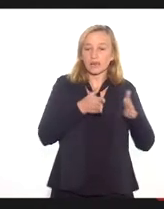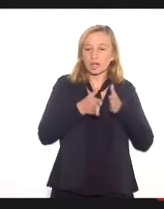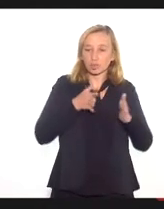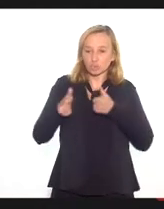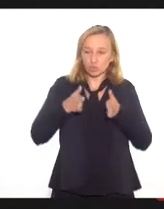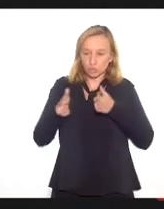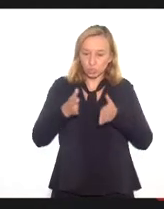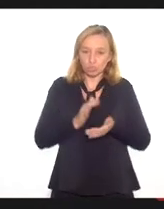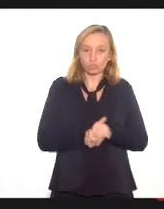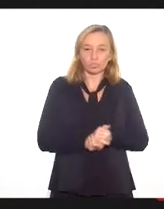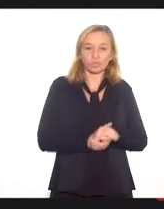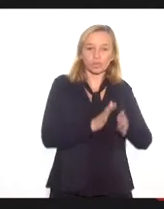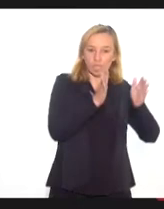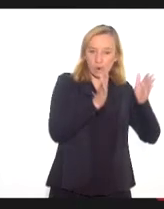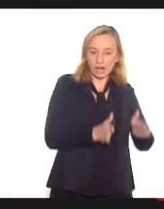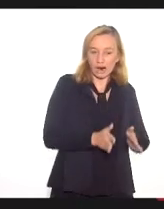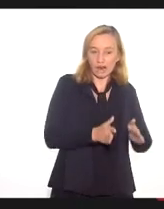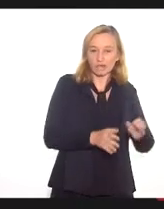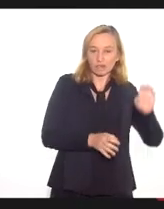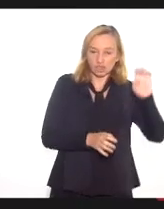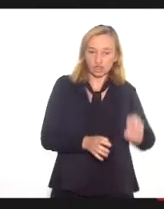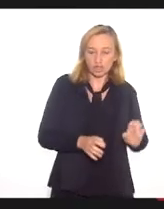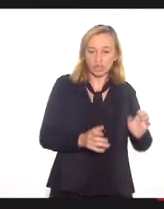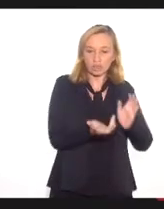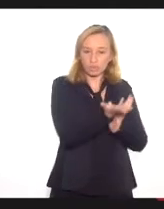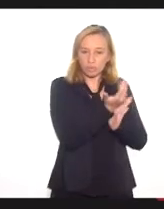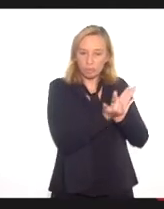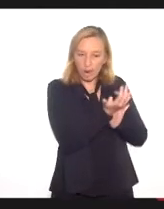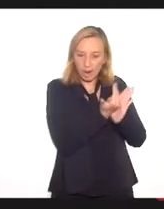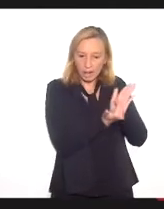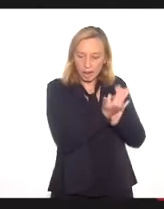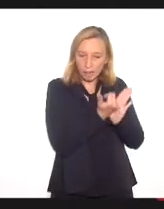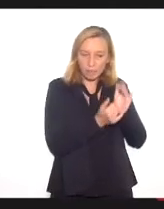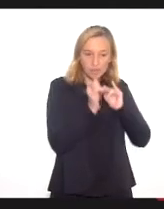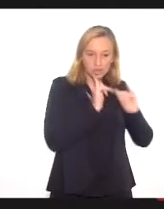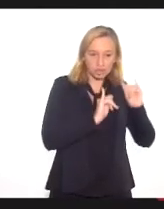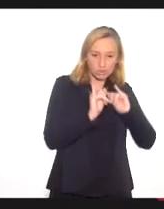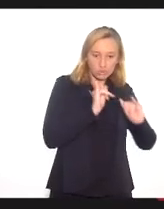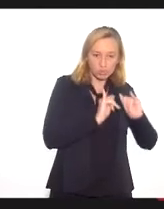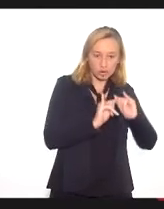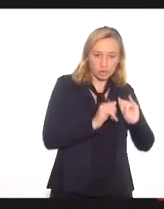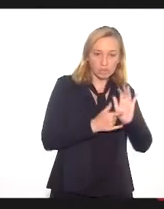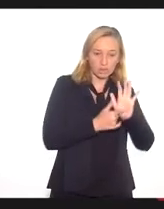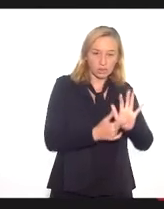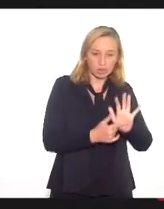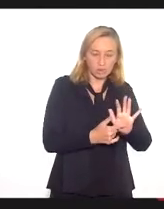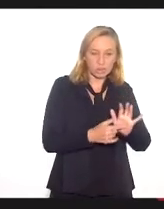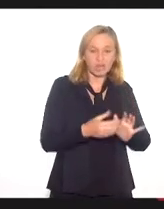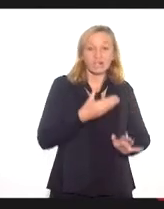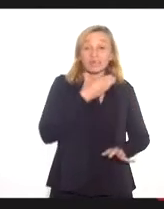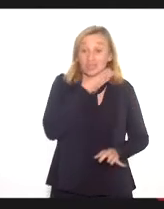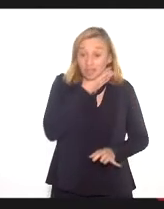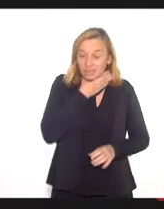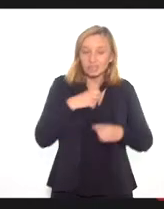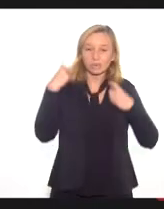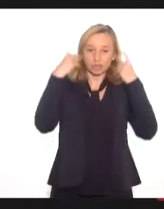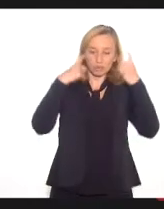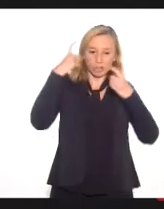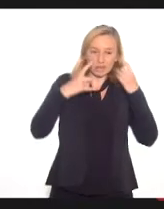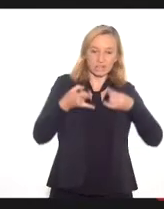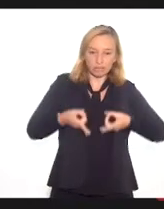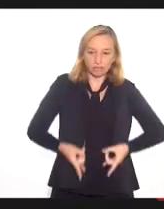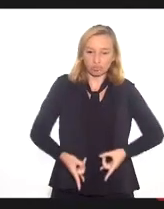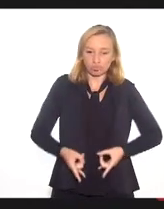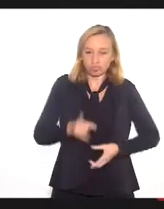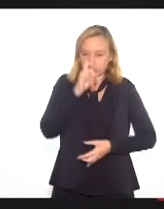humanitária, do lado esquerdo, o mapa de ocupação de leitos, que tem sido divulgado pelo nosso observatório, a crise da ocupação de leitos do TI, e do